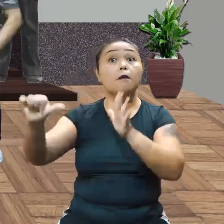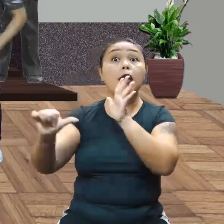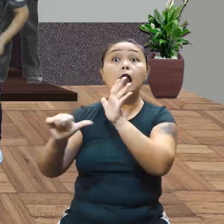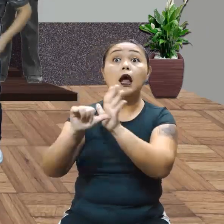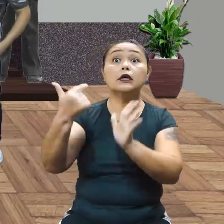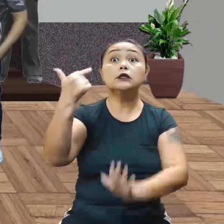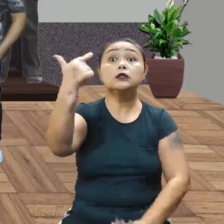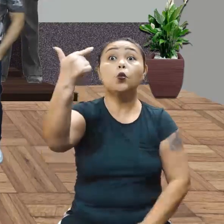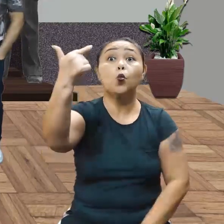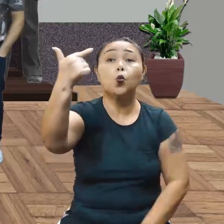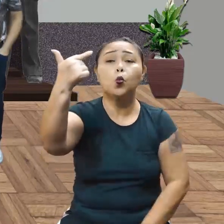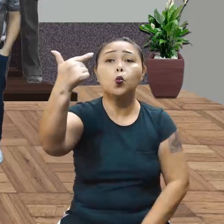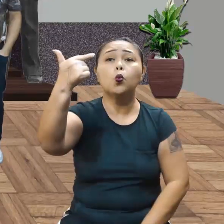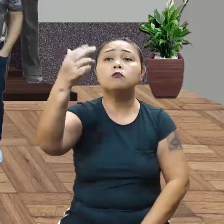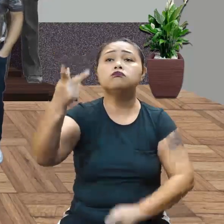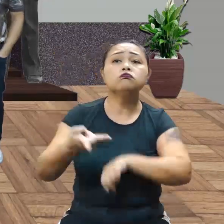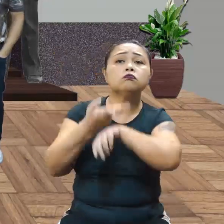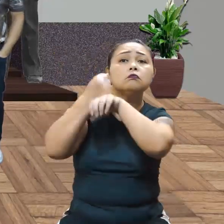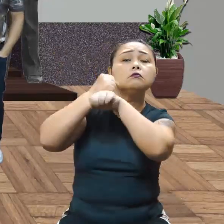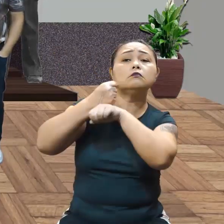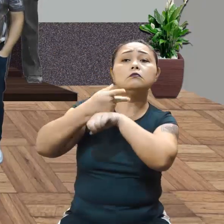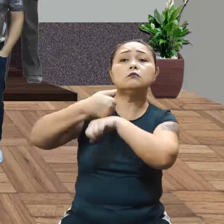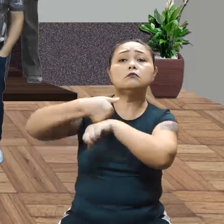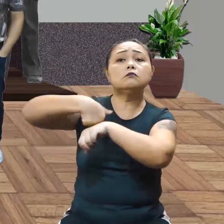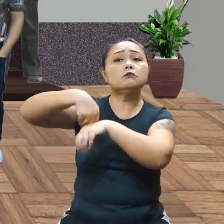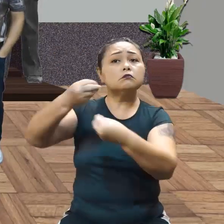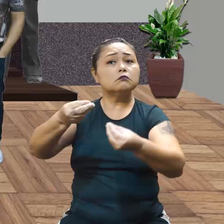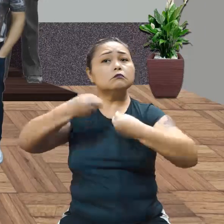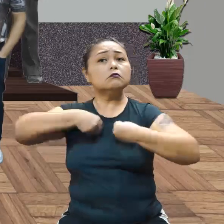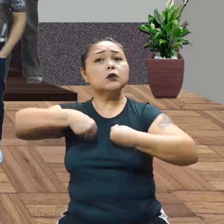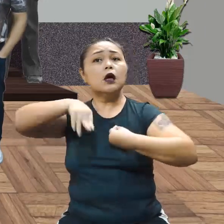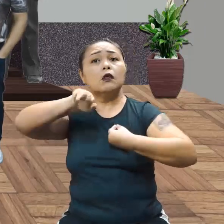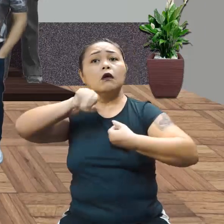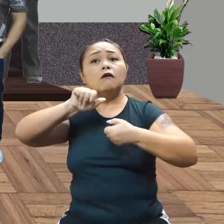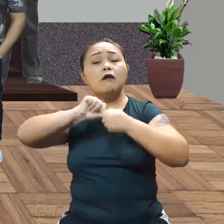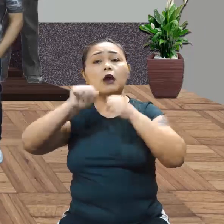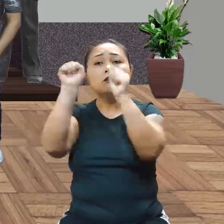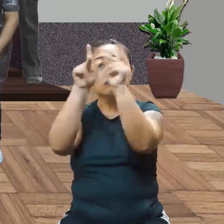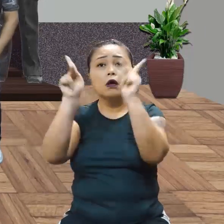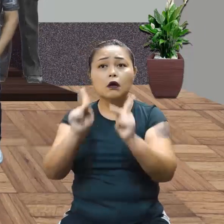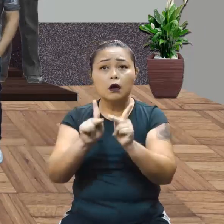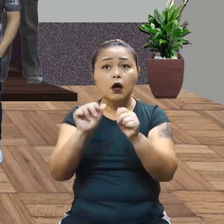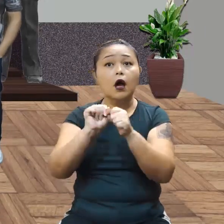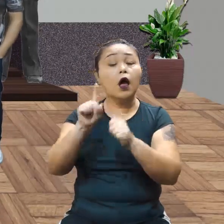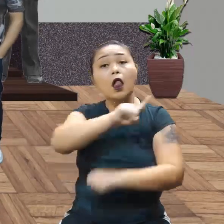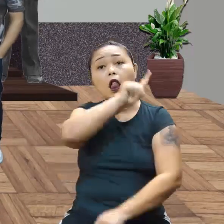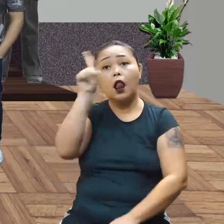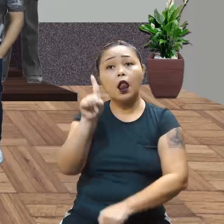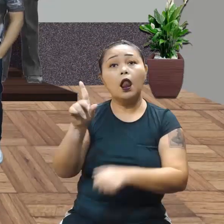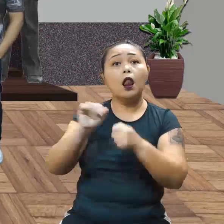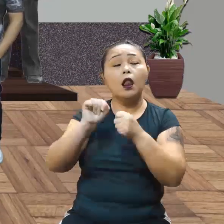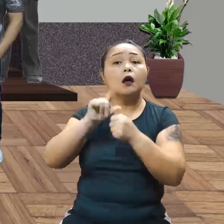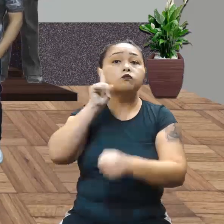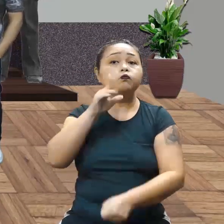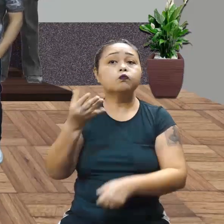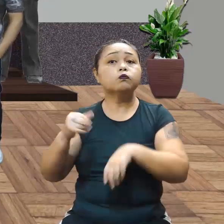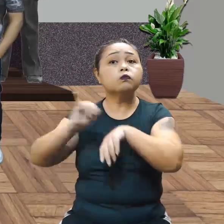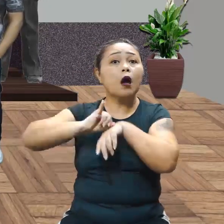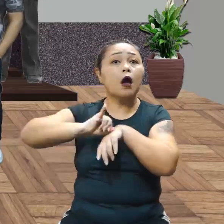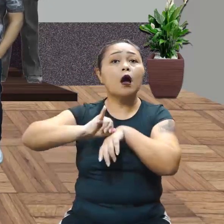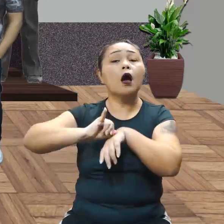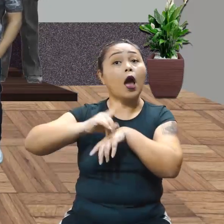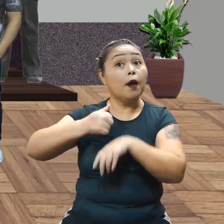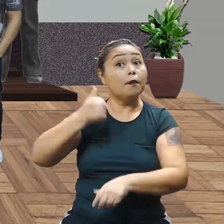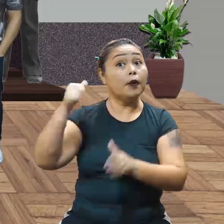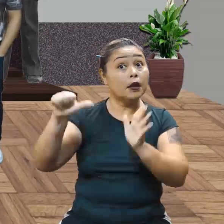segunda vez ao Prêmio Nobel da Paz. O Explorers Club de Nova York, ele indica pela segunda